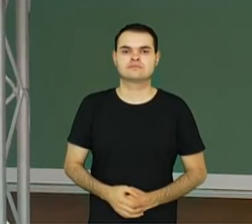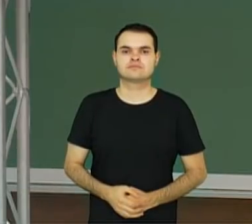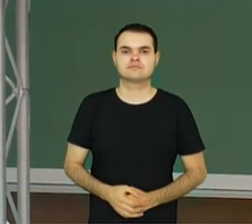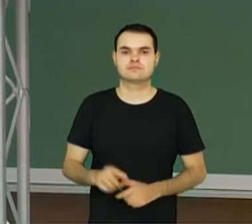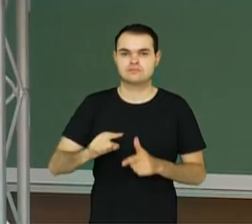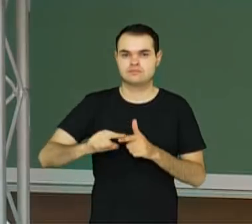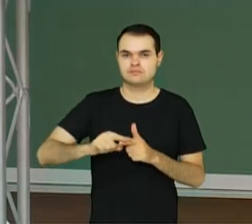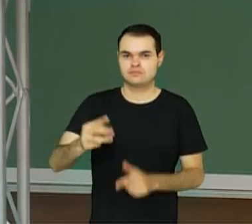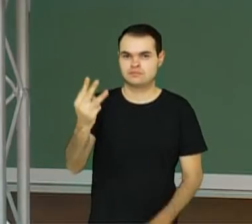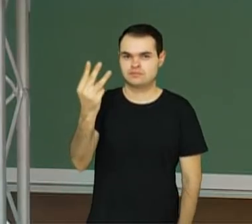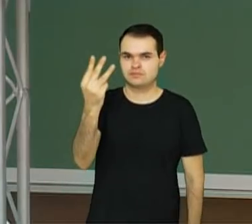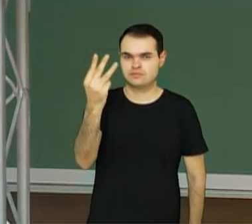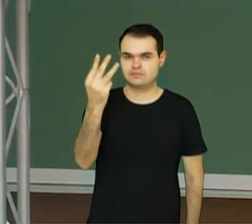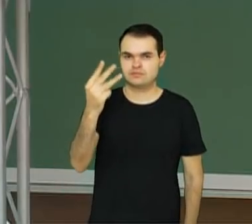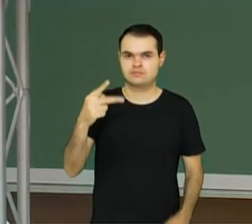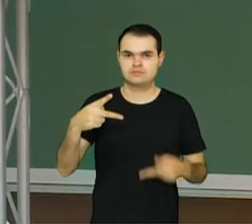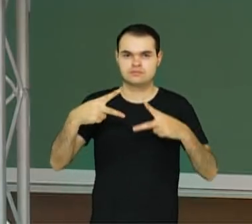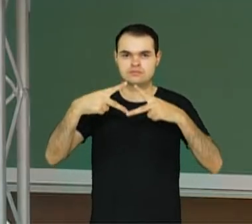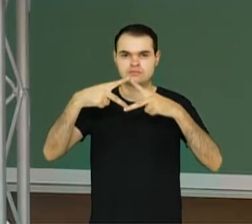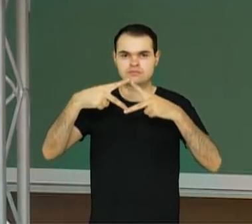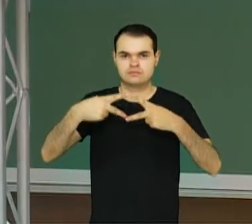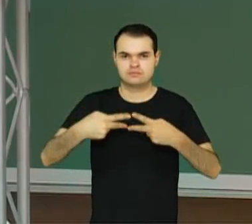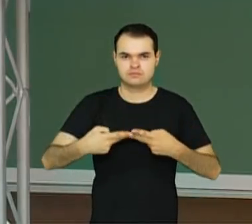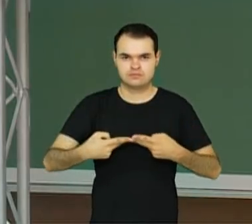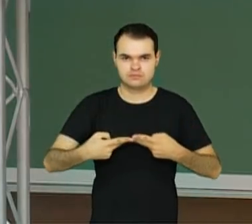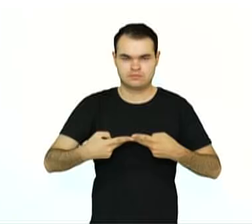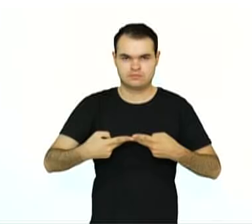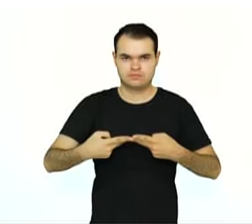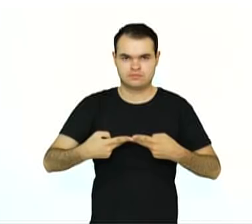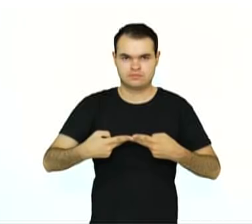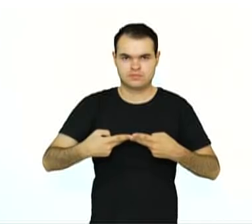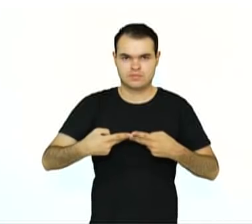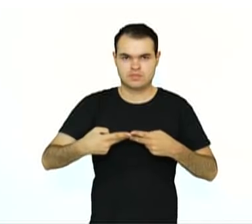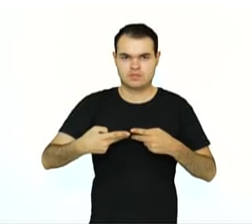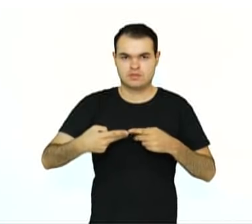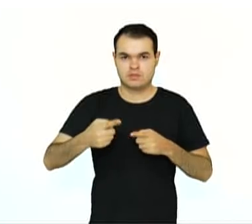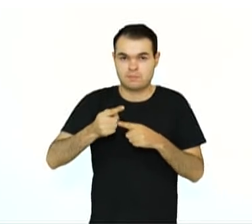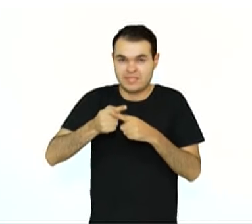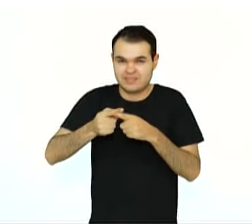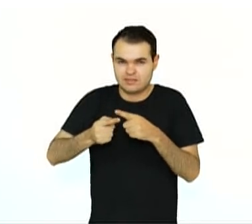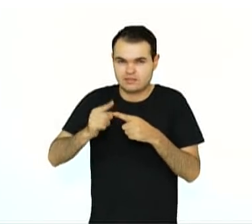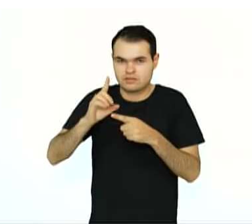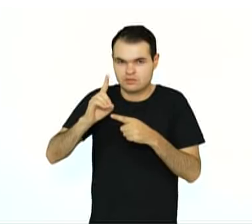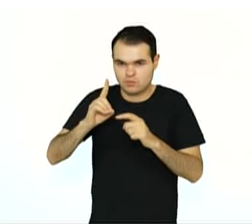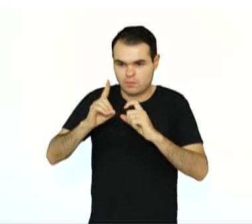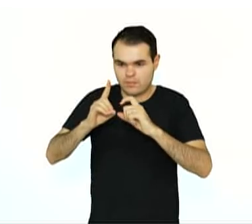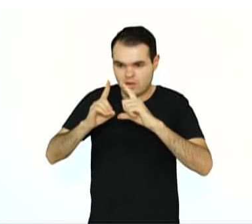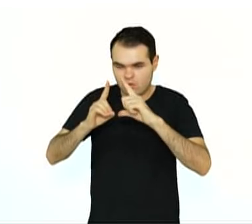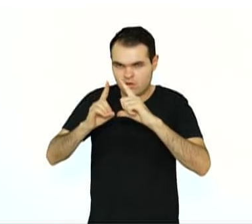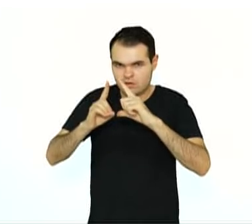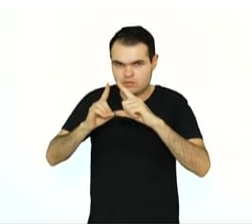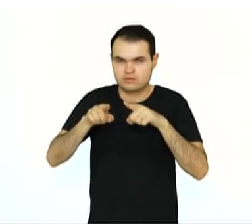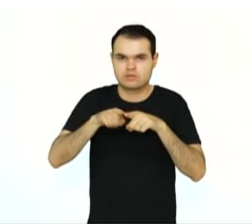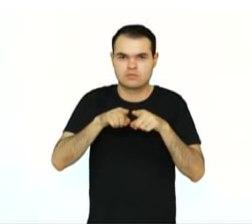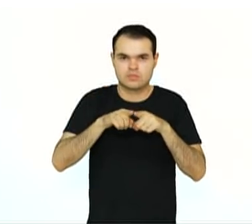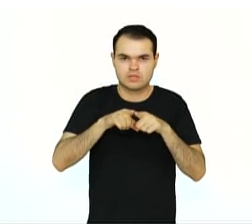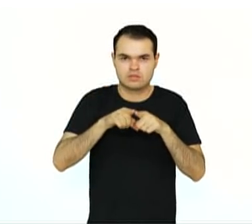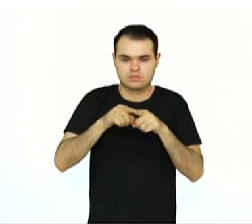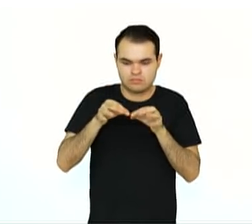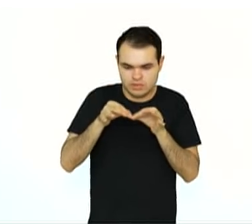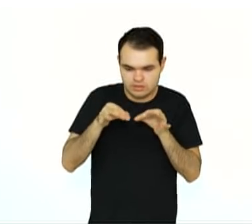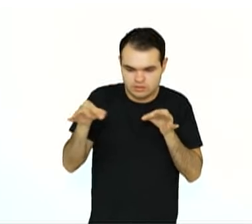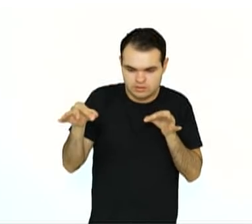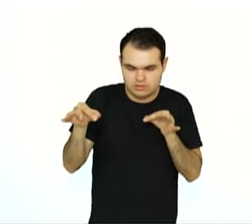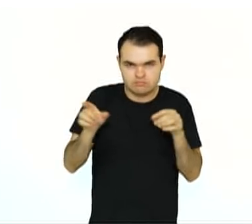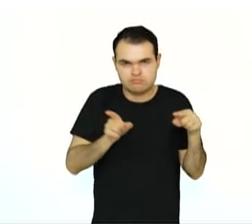Problema 3. Em um losango, a metade da diagonal menor, a metade da diagonal maior e a medida do seu lado são